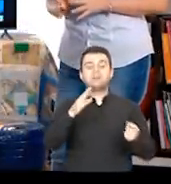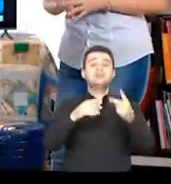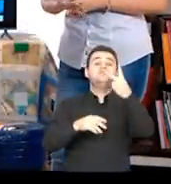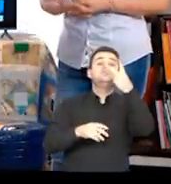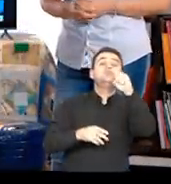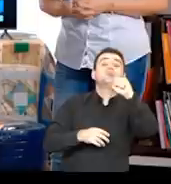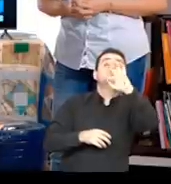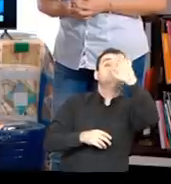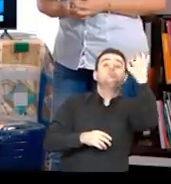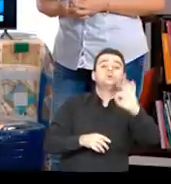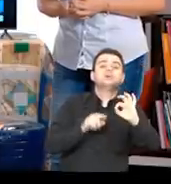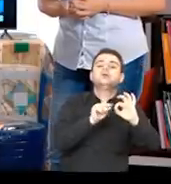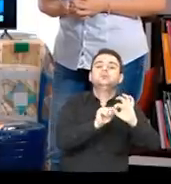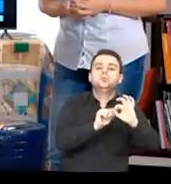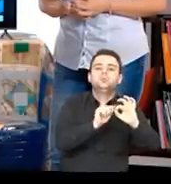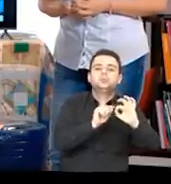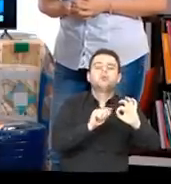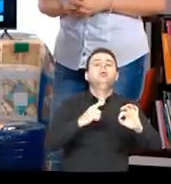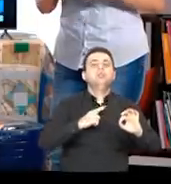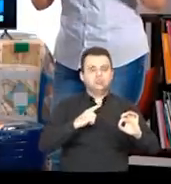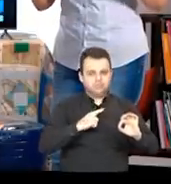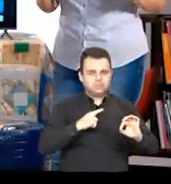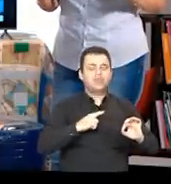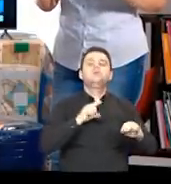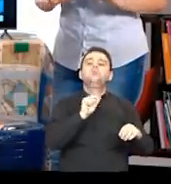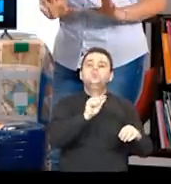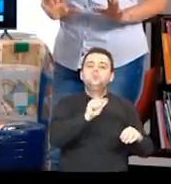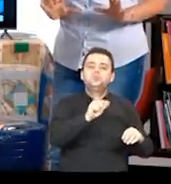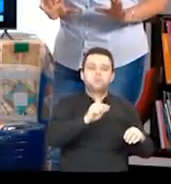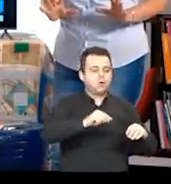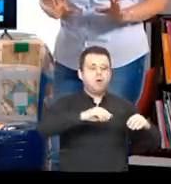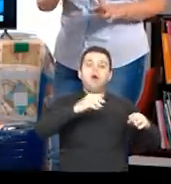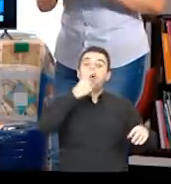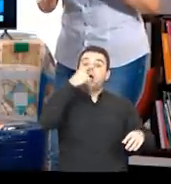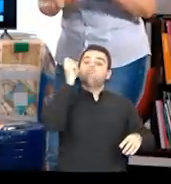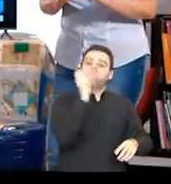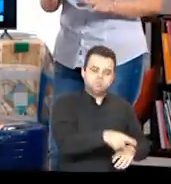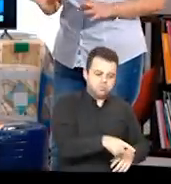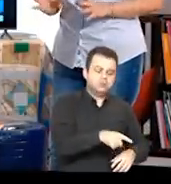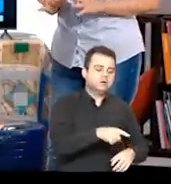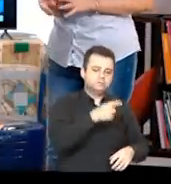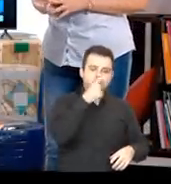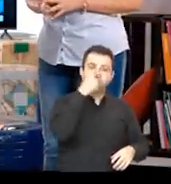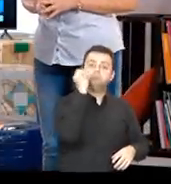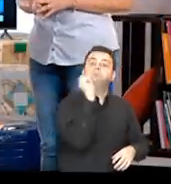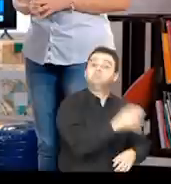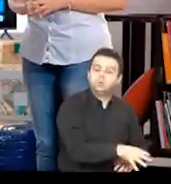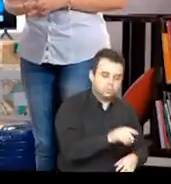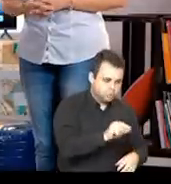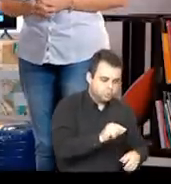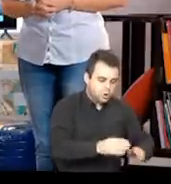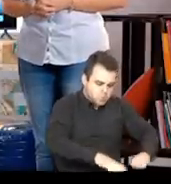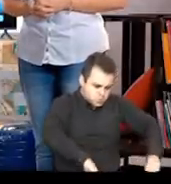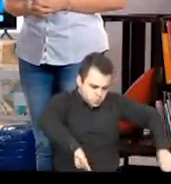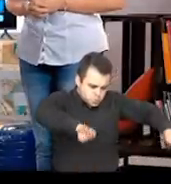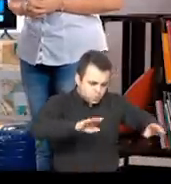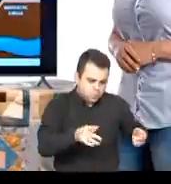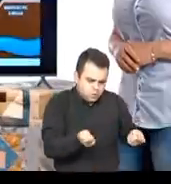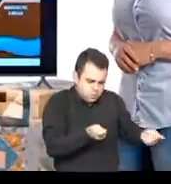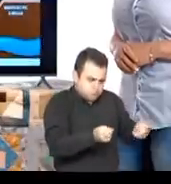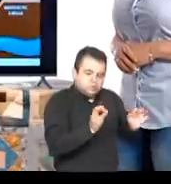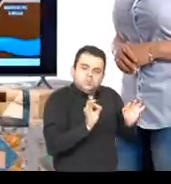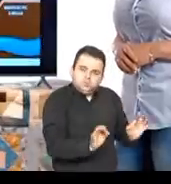28%, utilizam os aterros sanitários, que são os mais adequados, e a gente vai conhecer as diferenças entre os